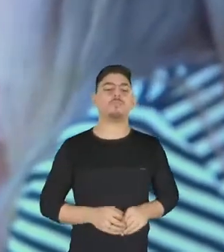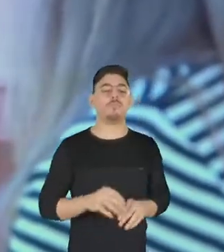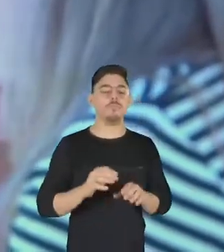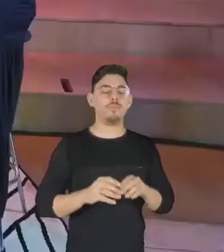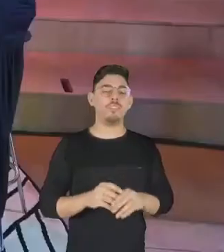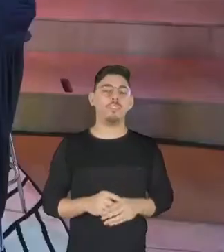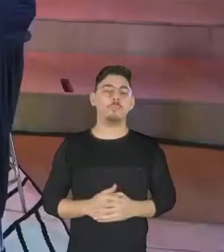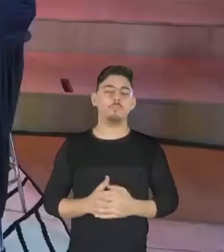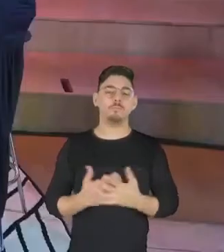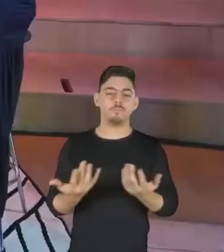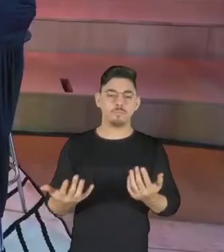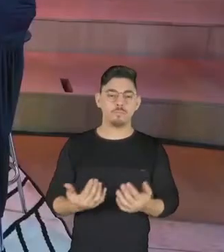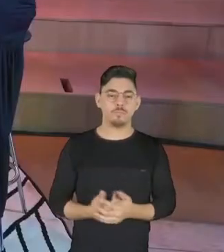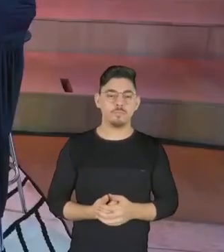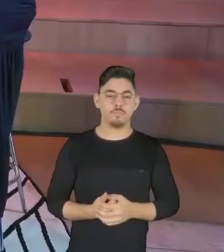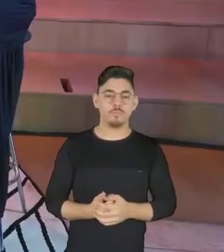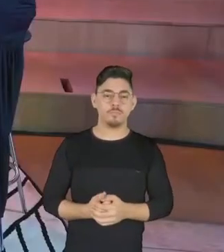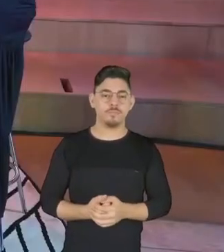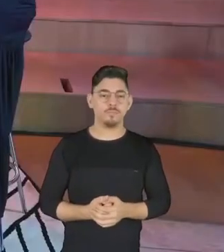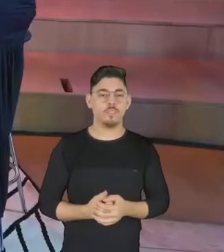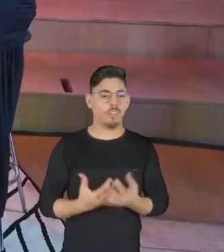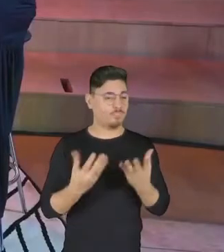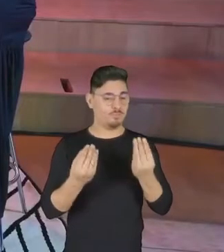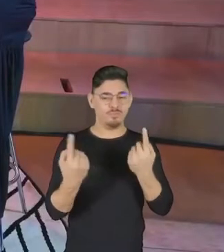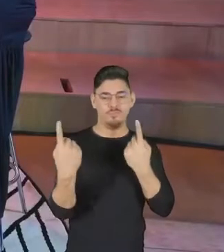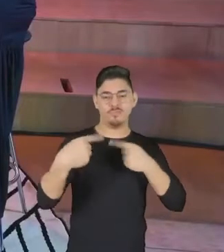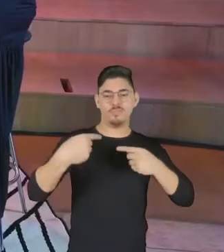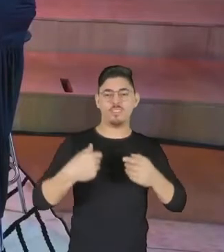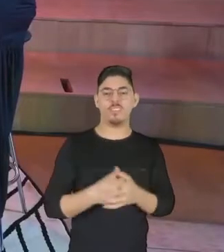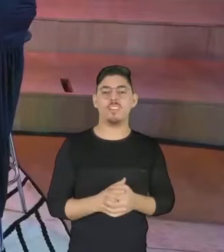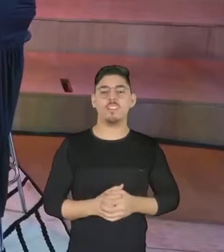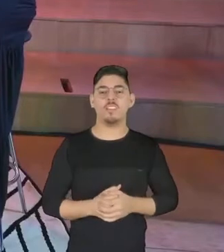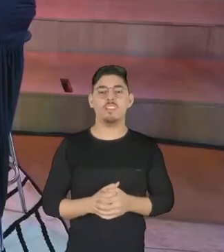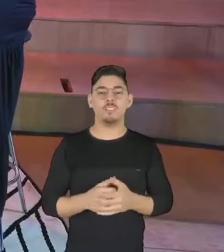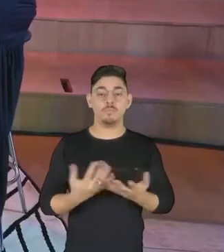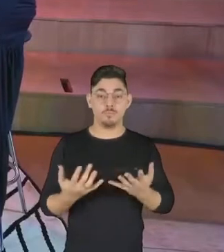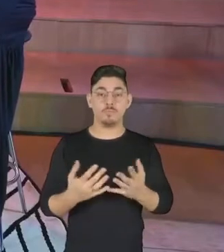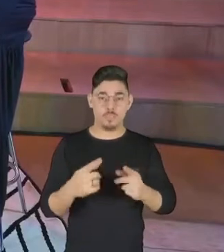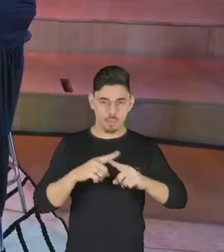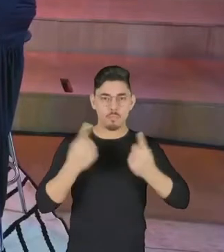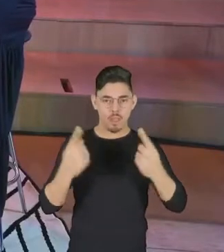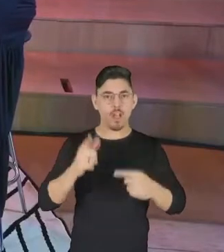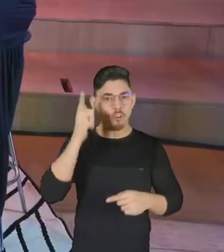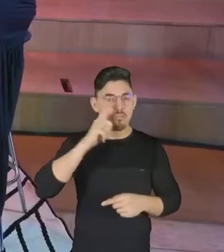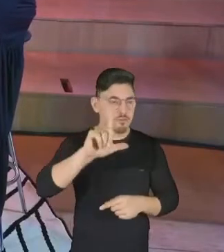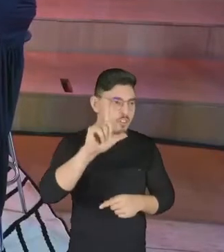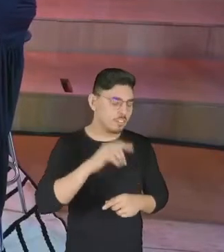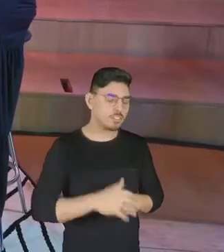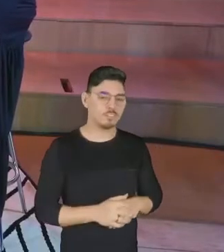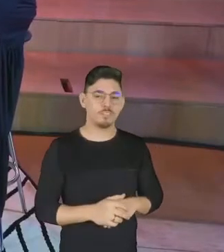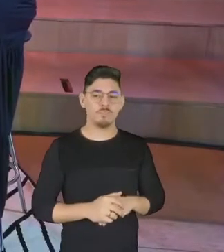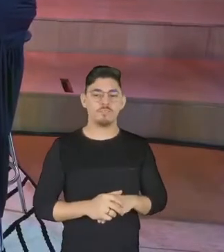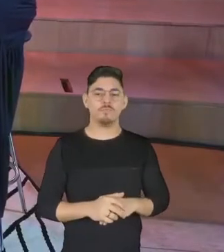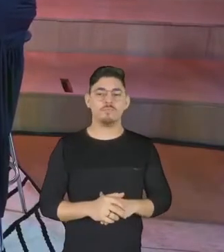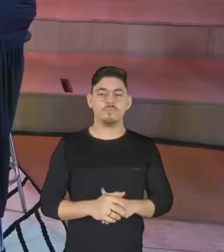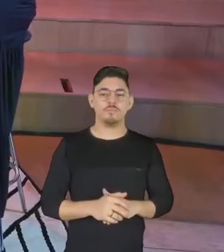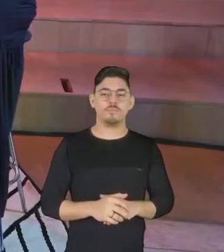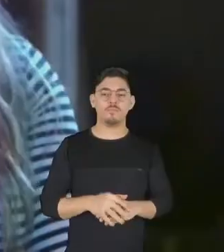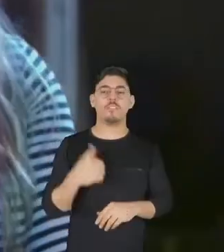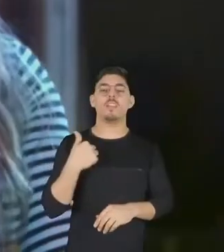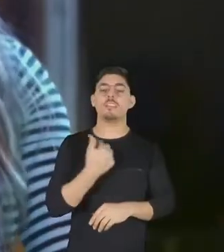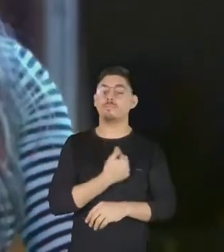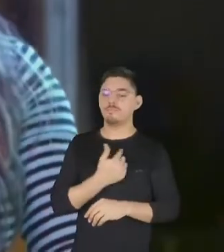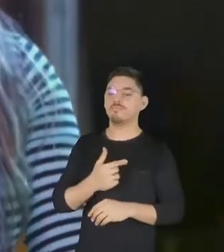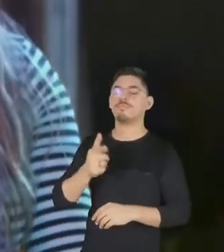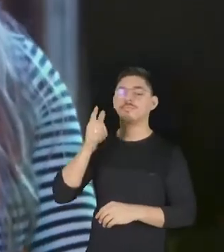né? Então foram muitos desafios. Mas eles foram todos vencidos, né? Nós Sim. chegamos a